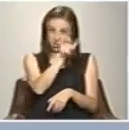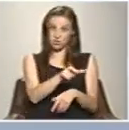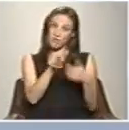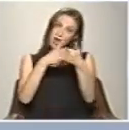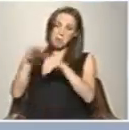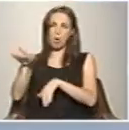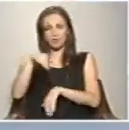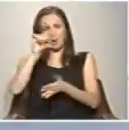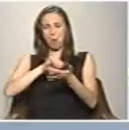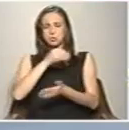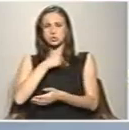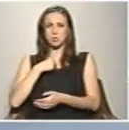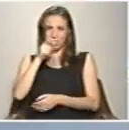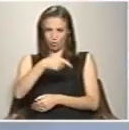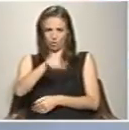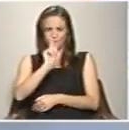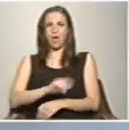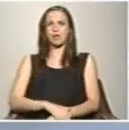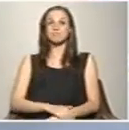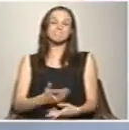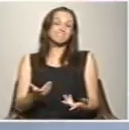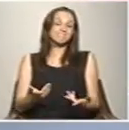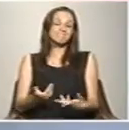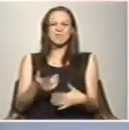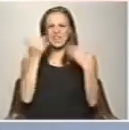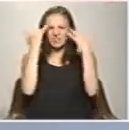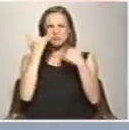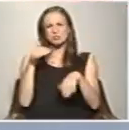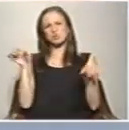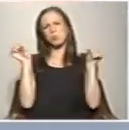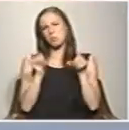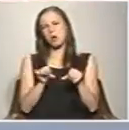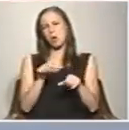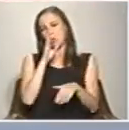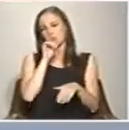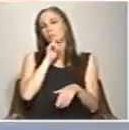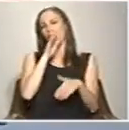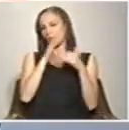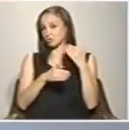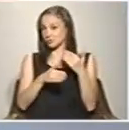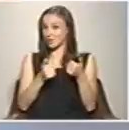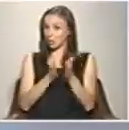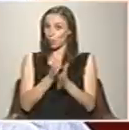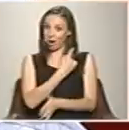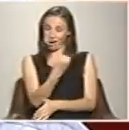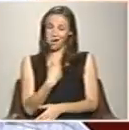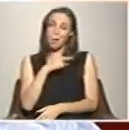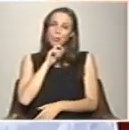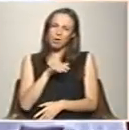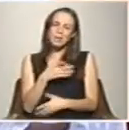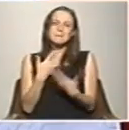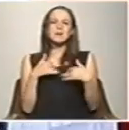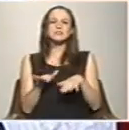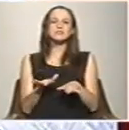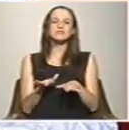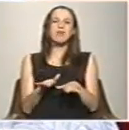então para os centros médicos. São aquelas mensagens que não são felizes, podem-nos acontecer a todos. Agora, há também uma situação concreta. Há, de